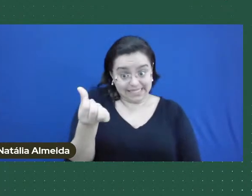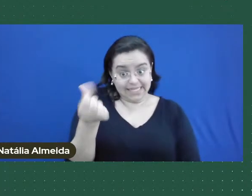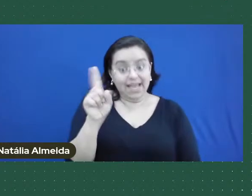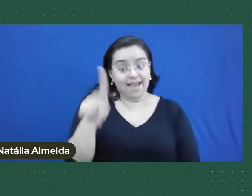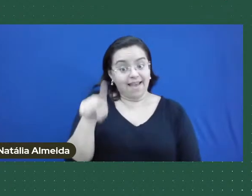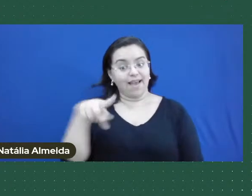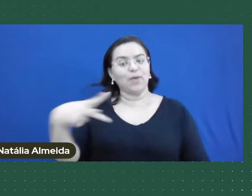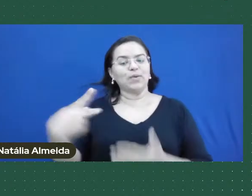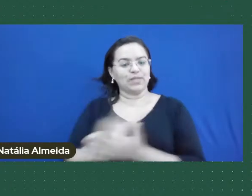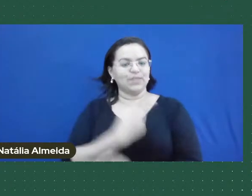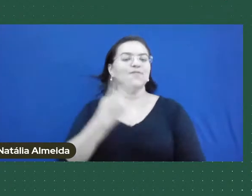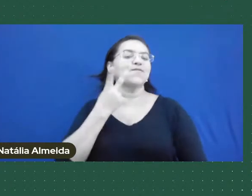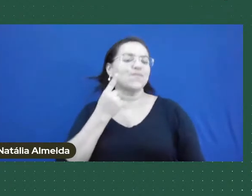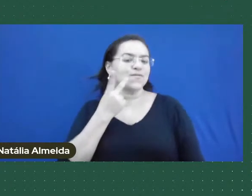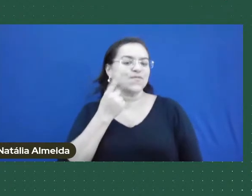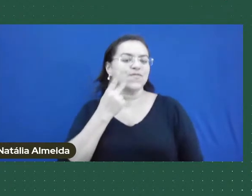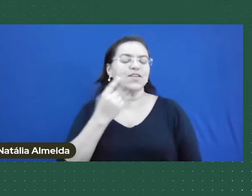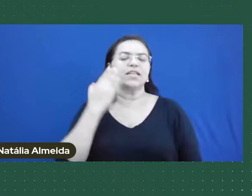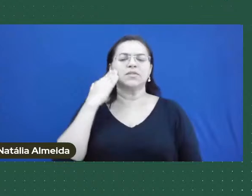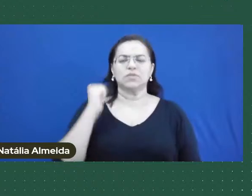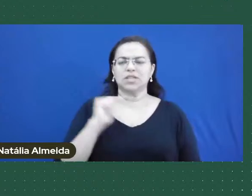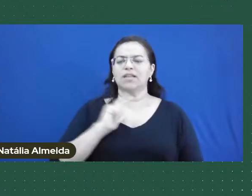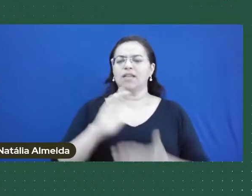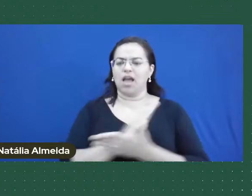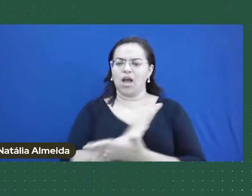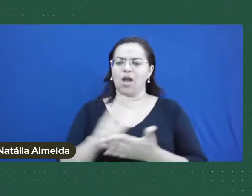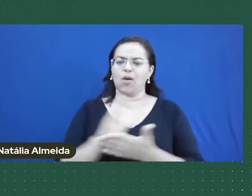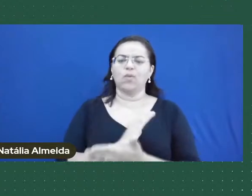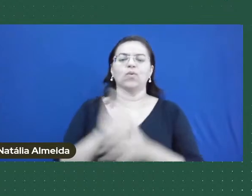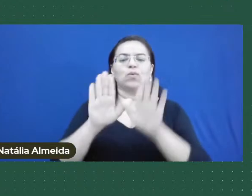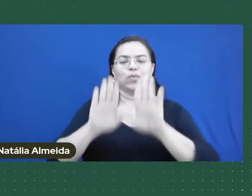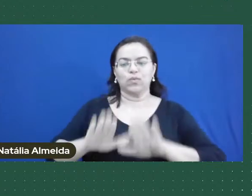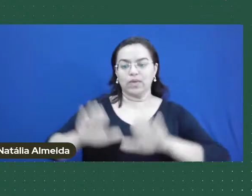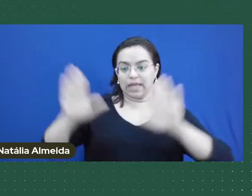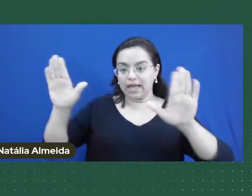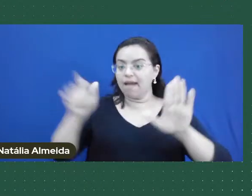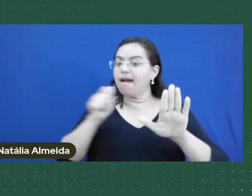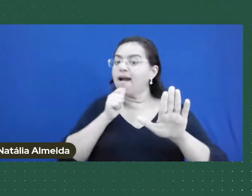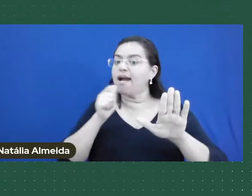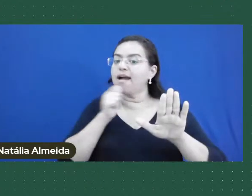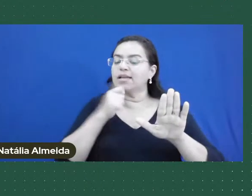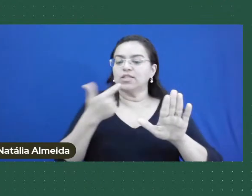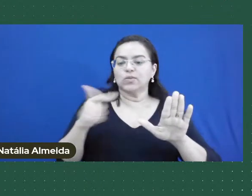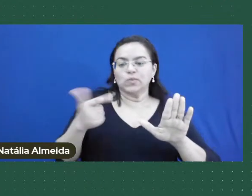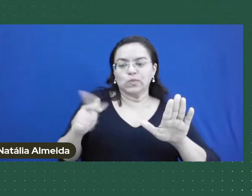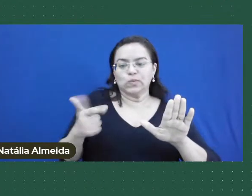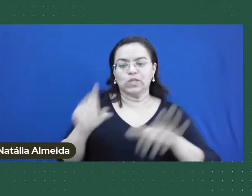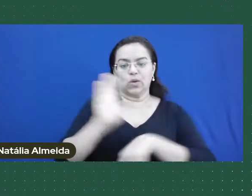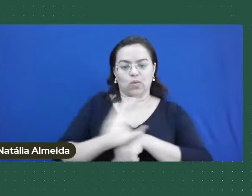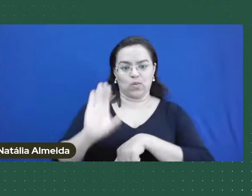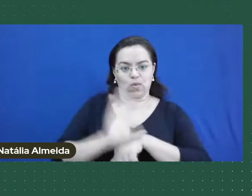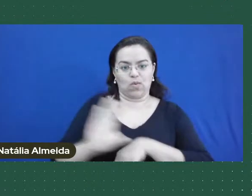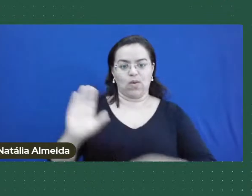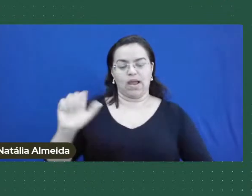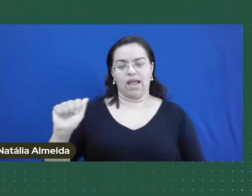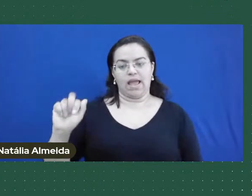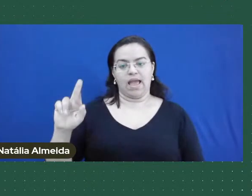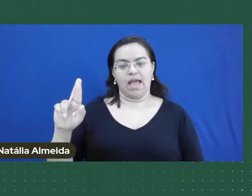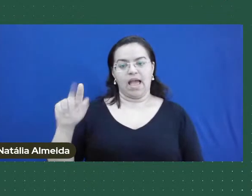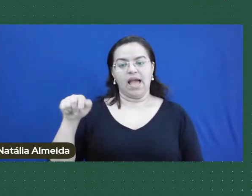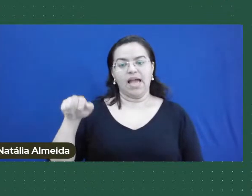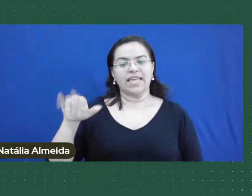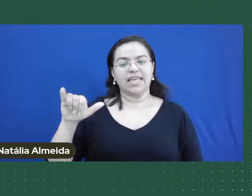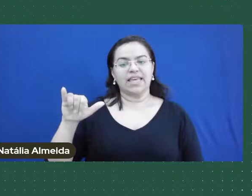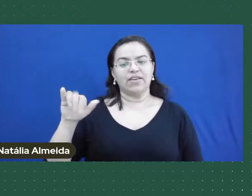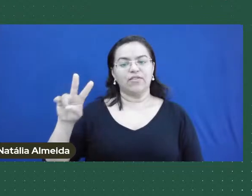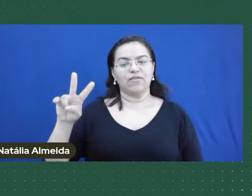Fortaleza. E eu sei que a Universidade Federal do Ceará ainda não possui um curso de arquivologia, mas há uma atuação muito forte,